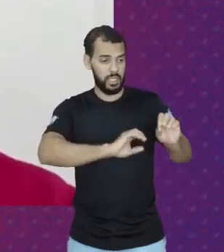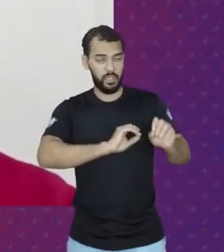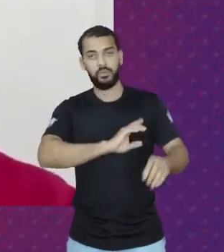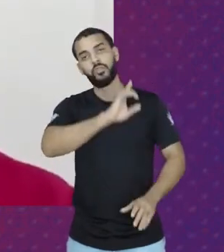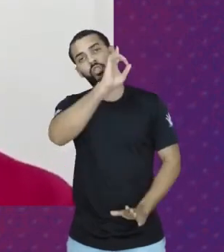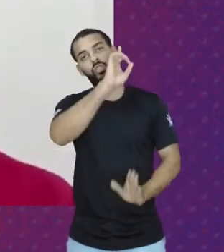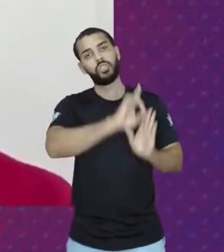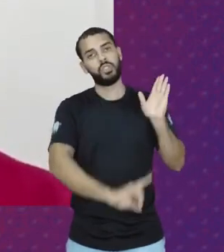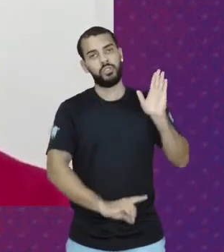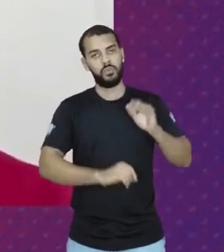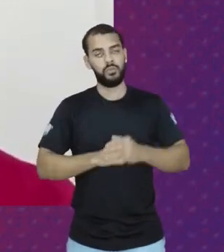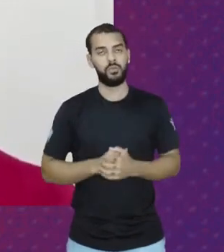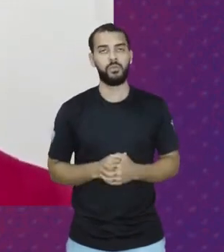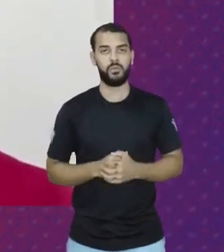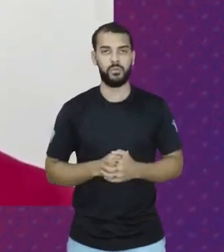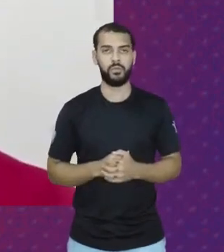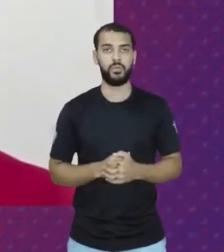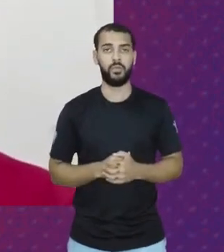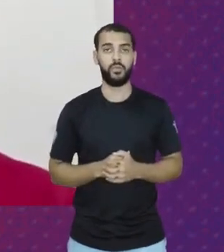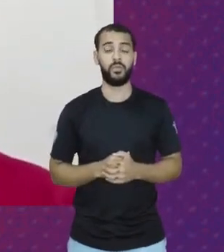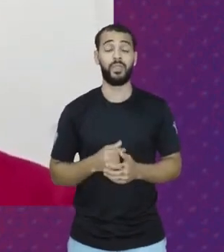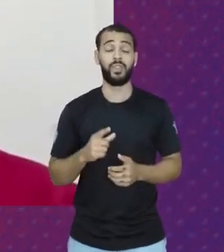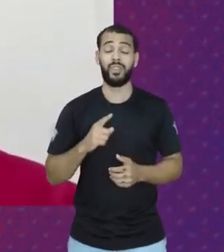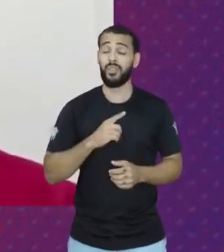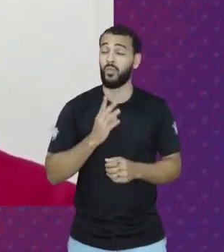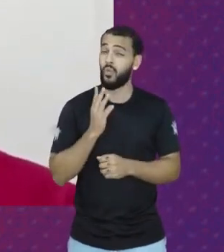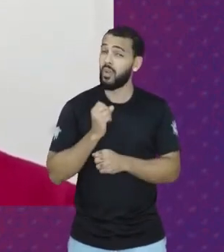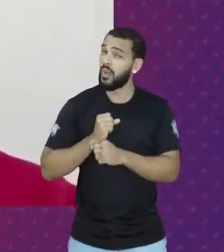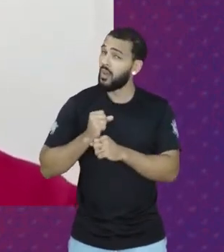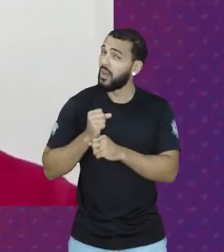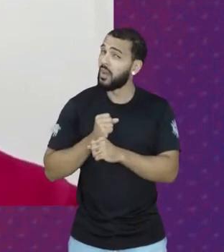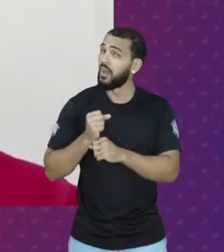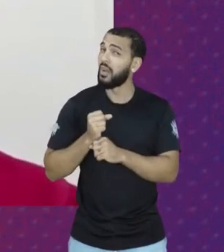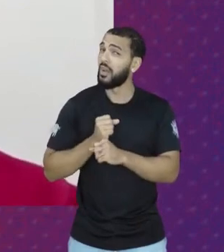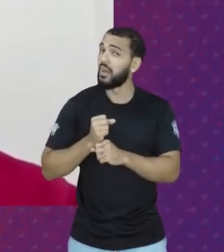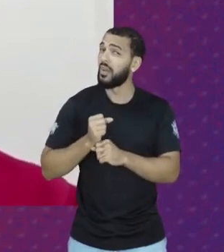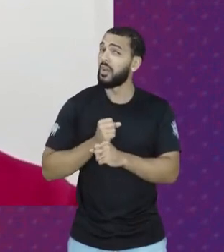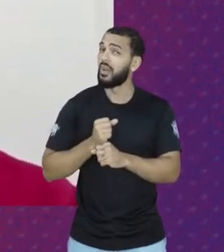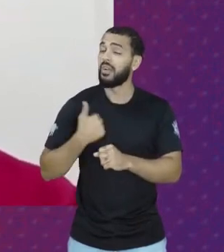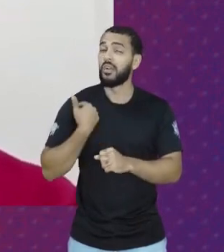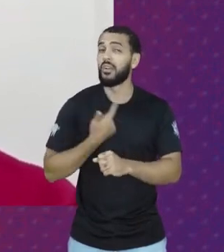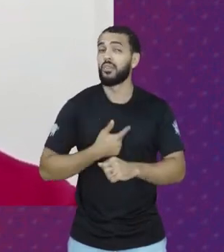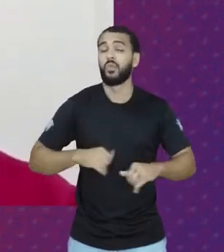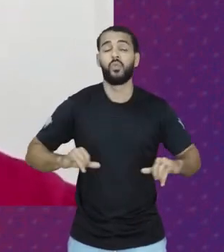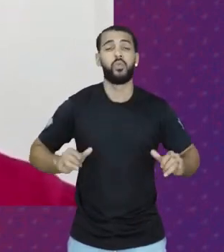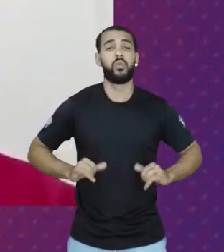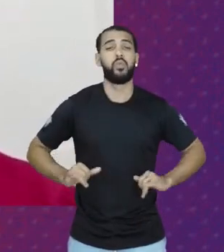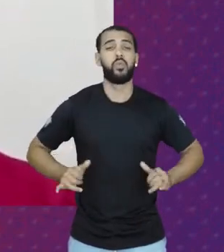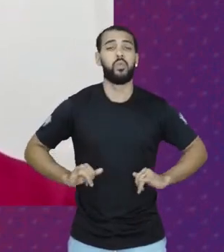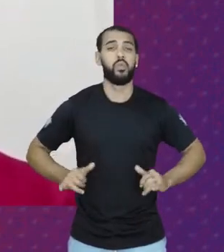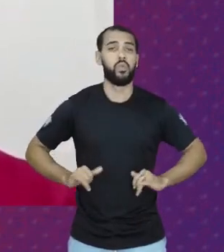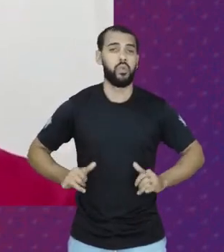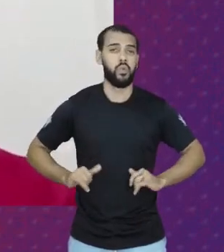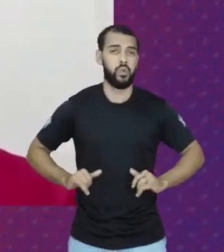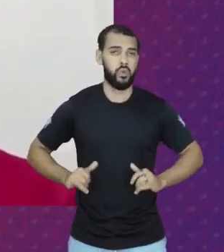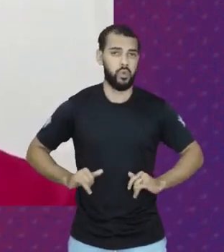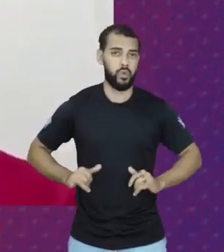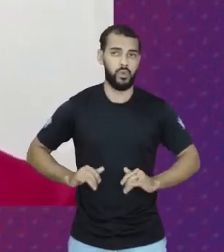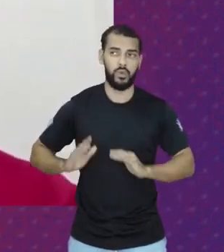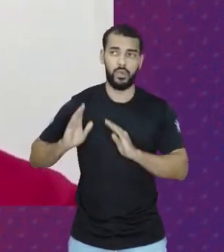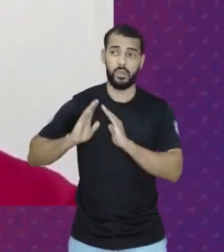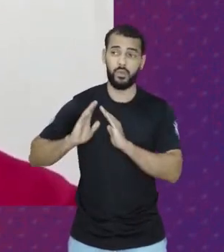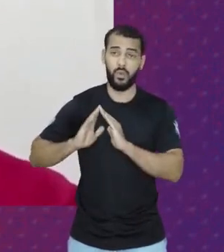passamos 4 anos sofrendo, 4 anos disputando no chão da escola